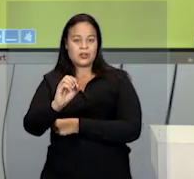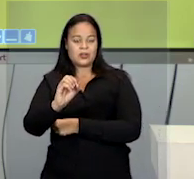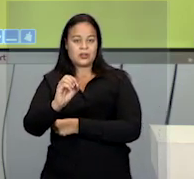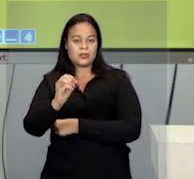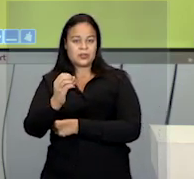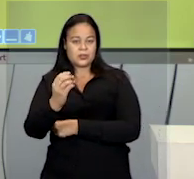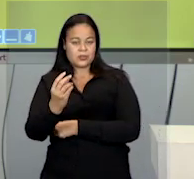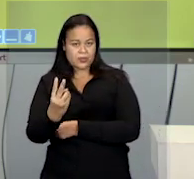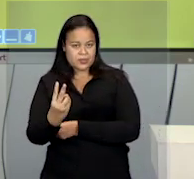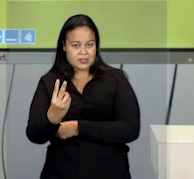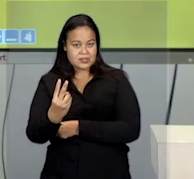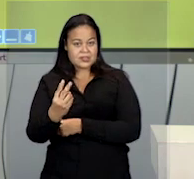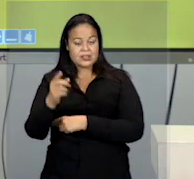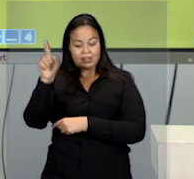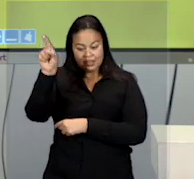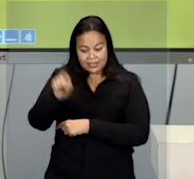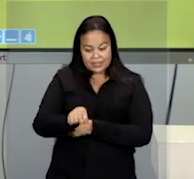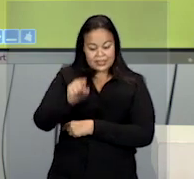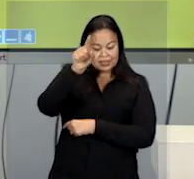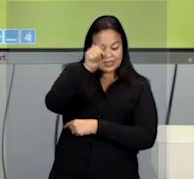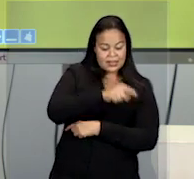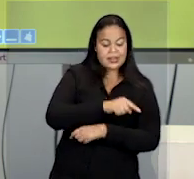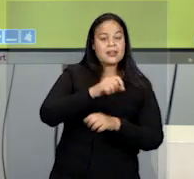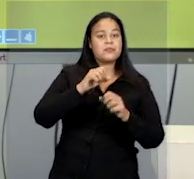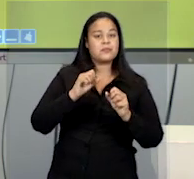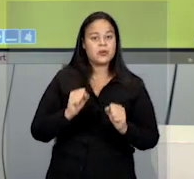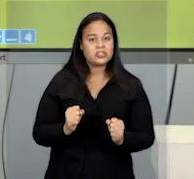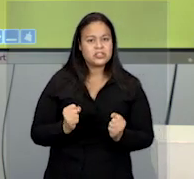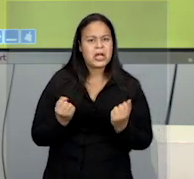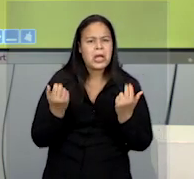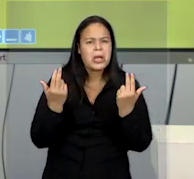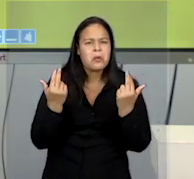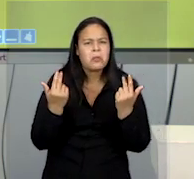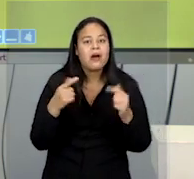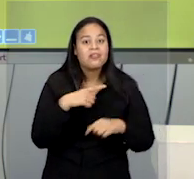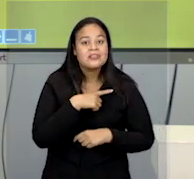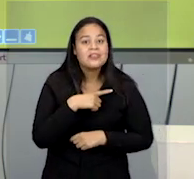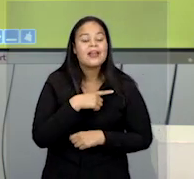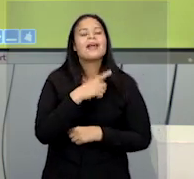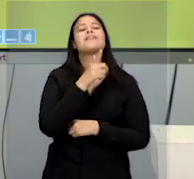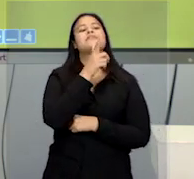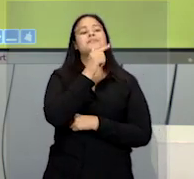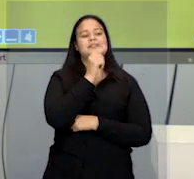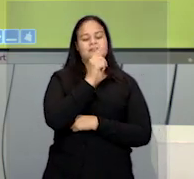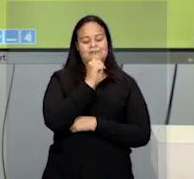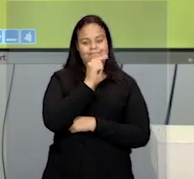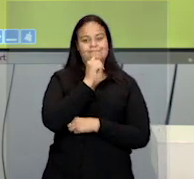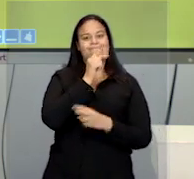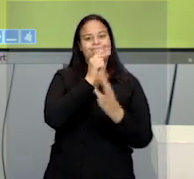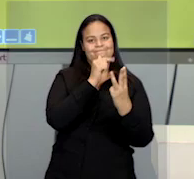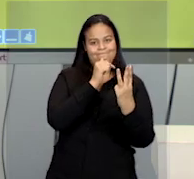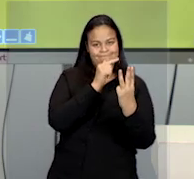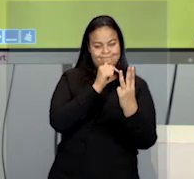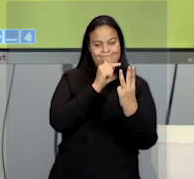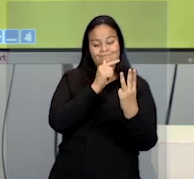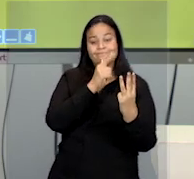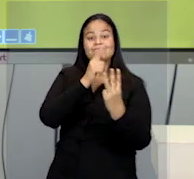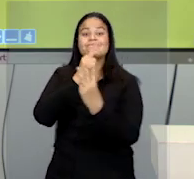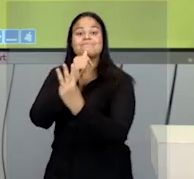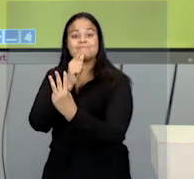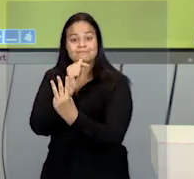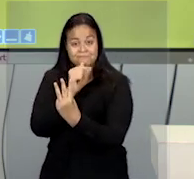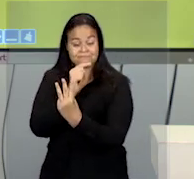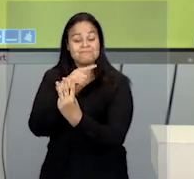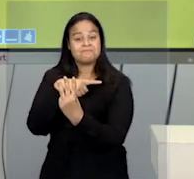Tenho mais alguma coisa aí que está igual dos dois lados? Eu tenho água. 3 águas aqui, 3 águas